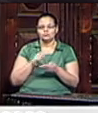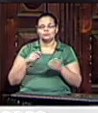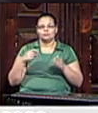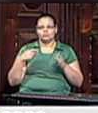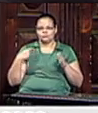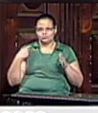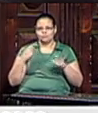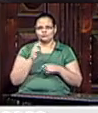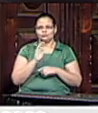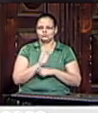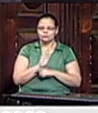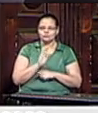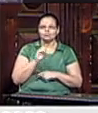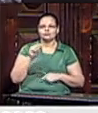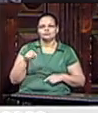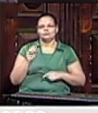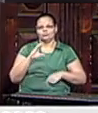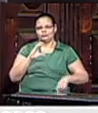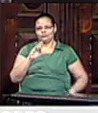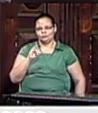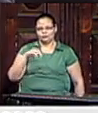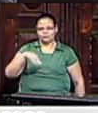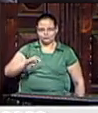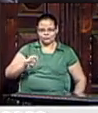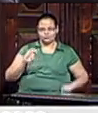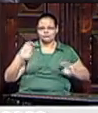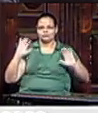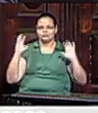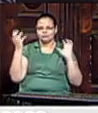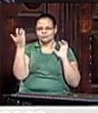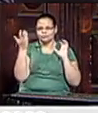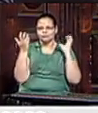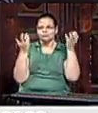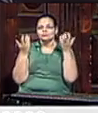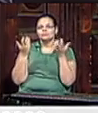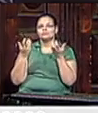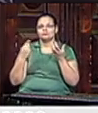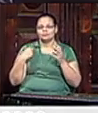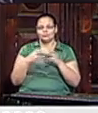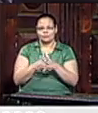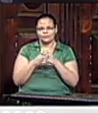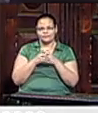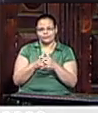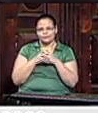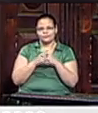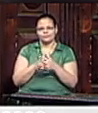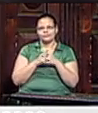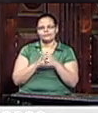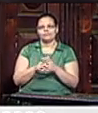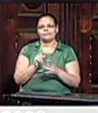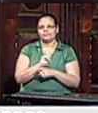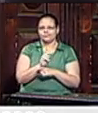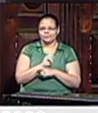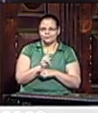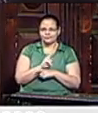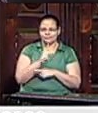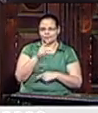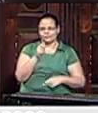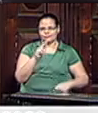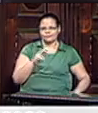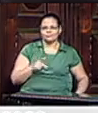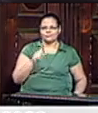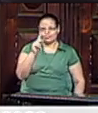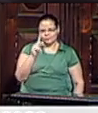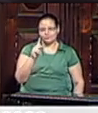crimes ambientais, quer dizer, o conjunto, guarda-parque, UPAM, SICA, criação